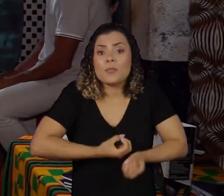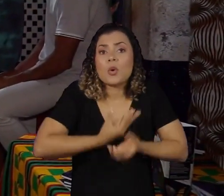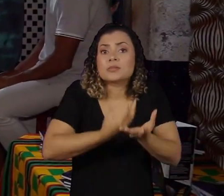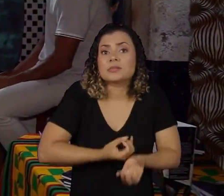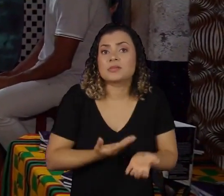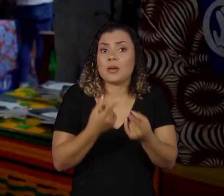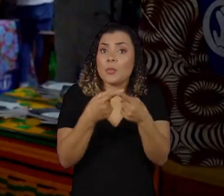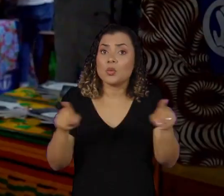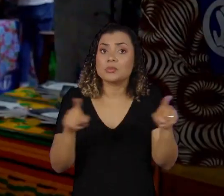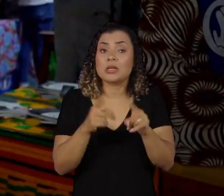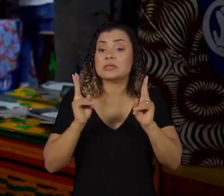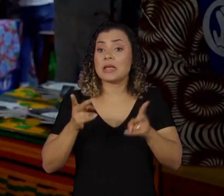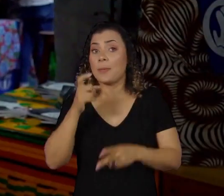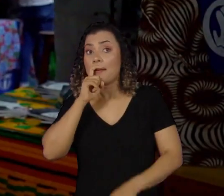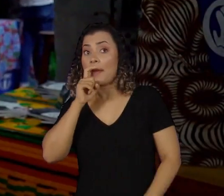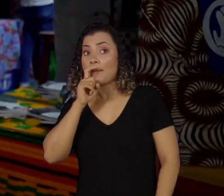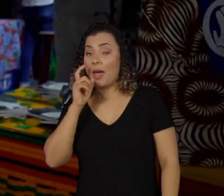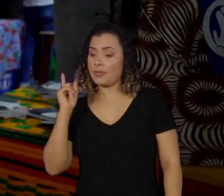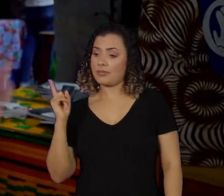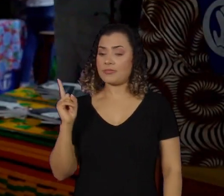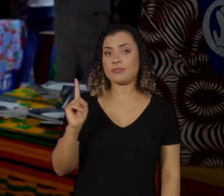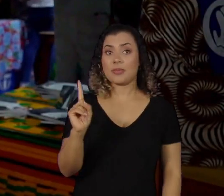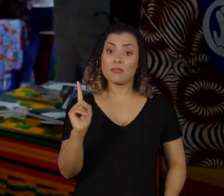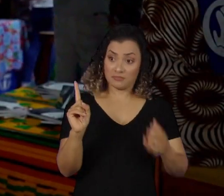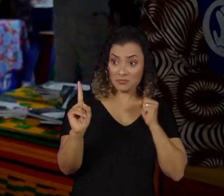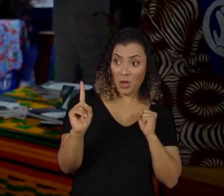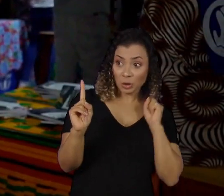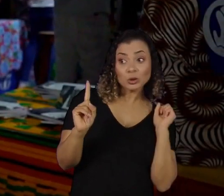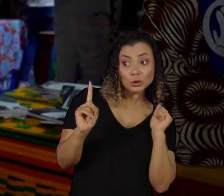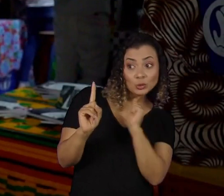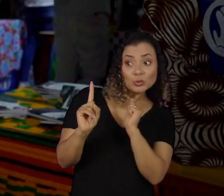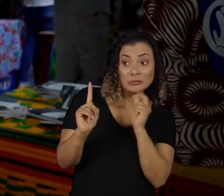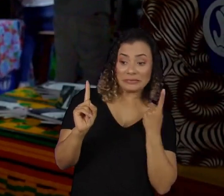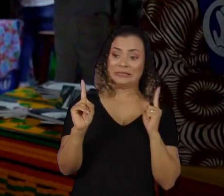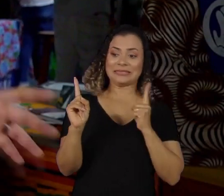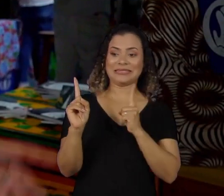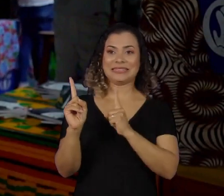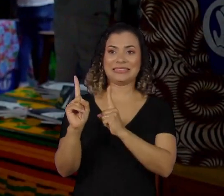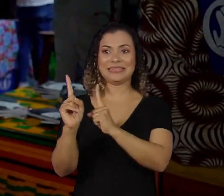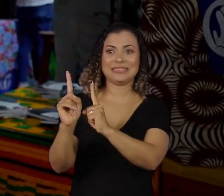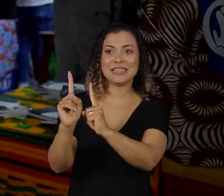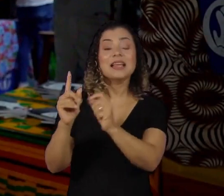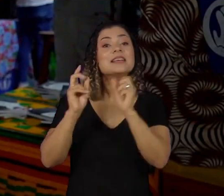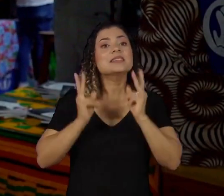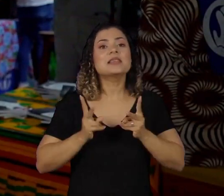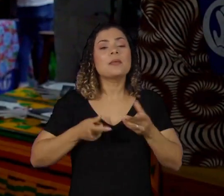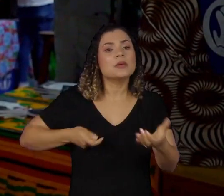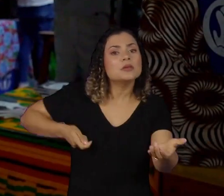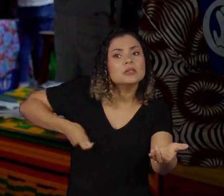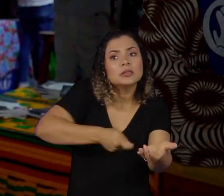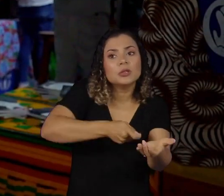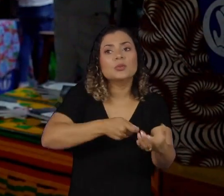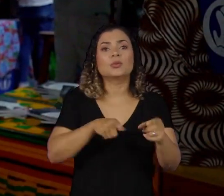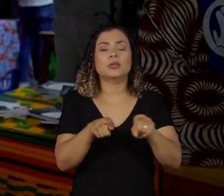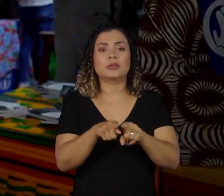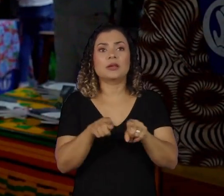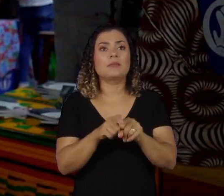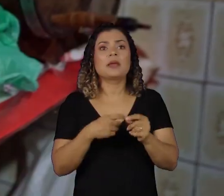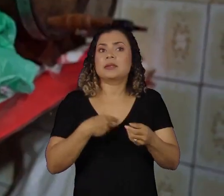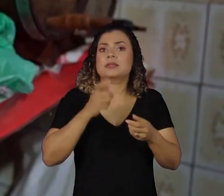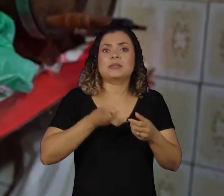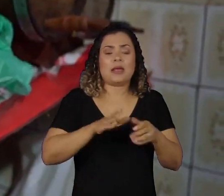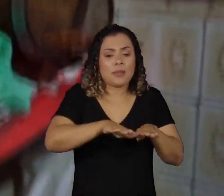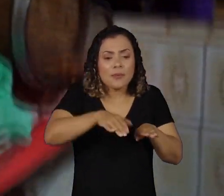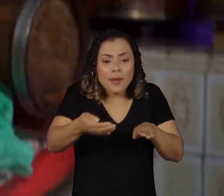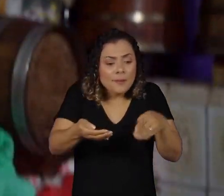quando meu pai saía, quando ele me permitia ir com ele, eu ia pro bar. Então, essa coisa da sinuca, do dominó, sempre foi uma vivência muito tranquila, né? Doce